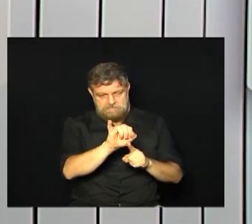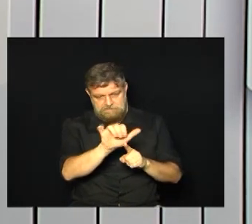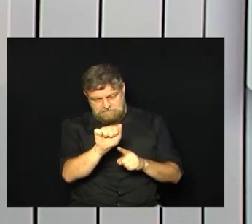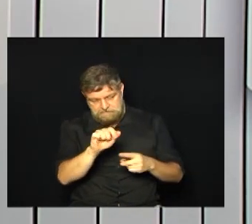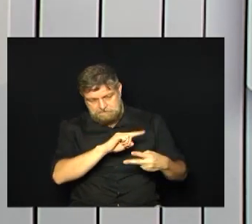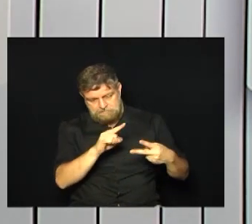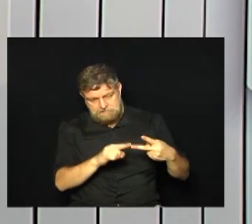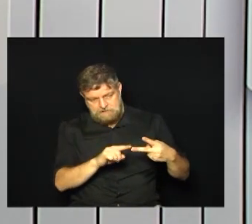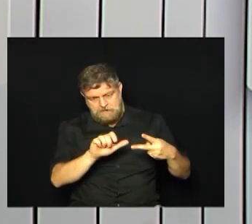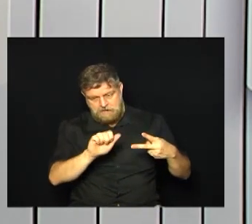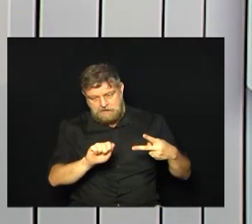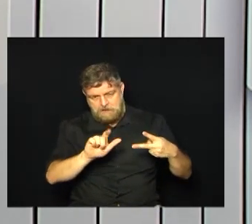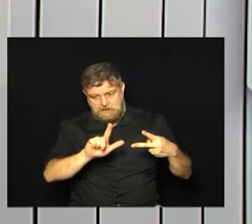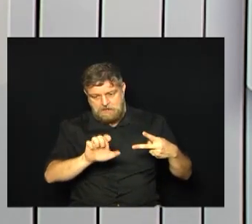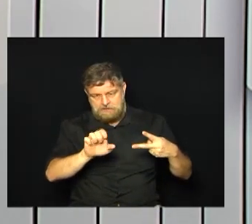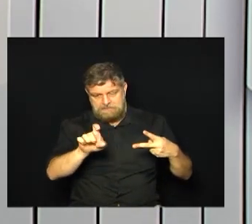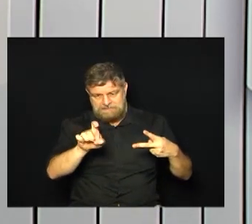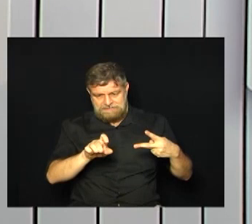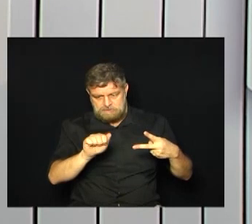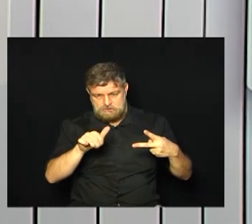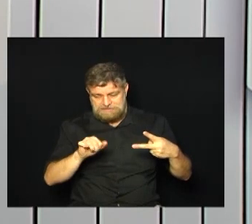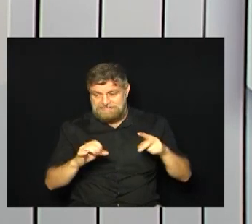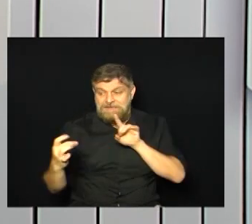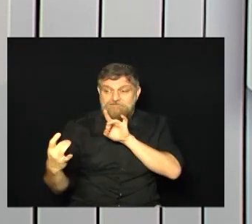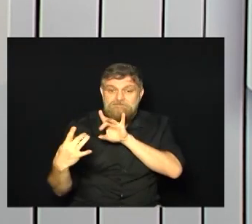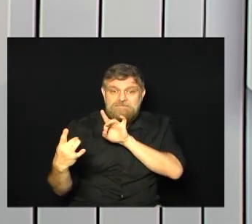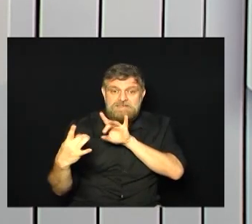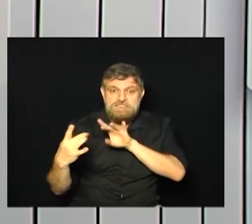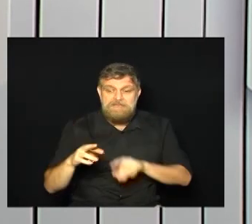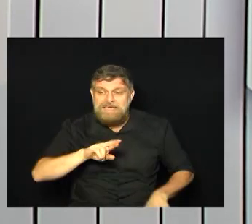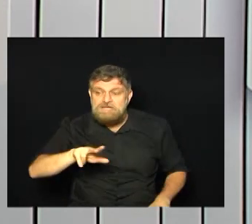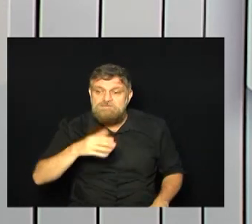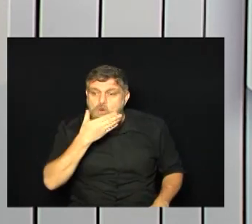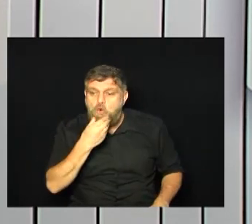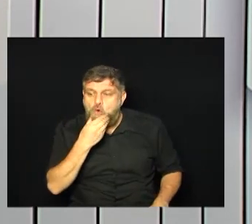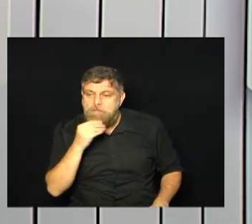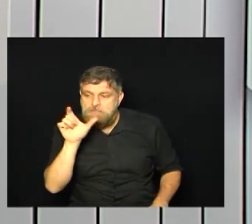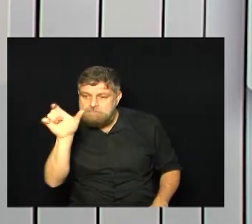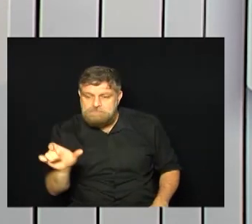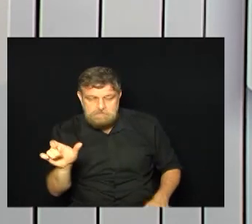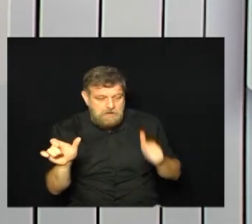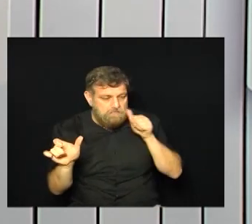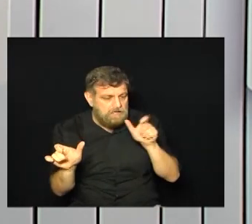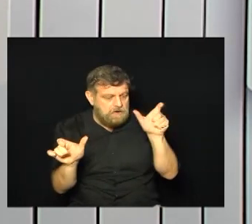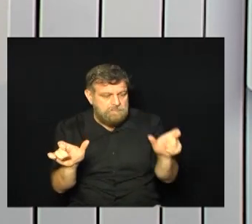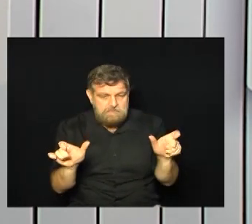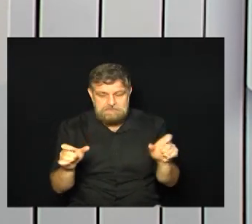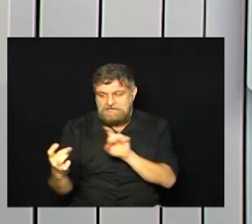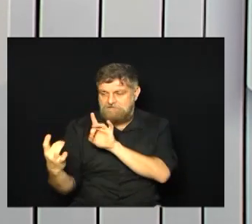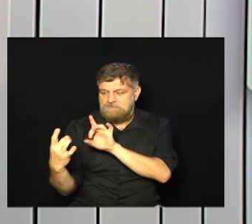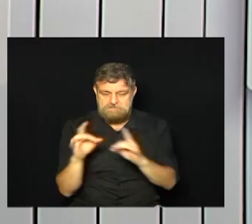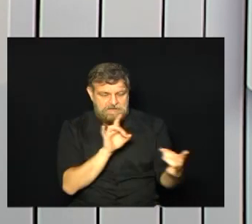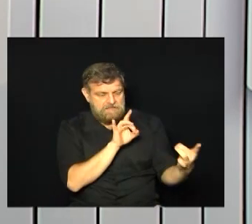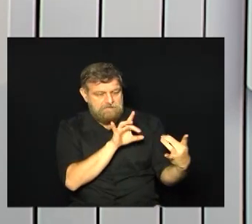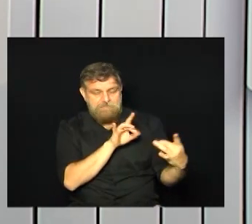Alexandre. Você recebe feedbacks diferentes de homens e mulheres? Cada um olha para um lado do casal